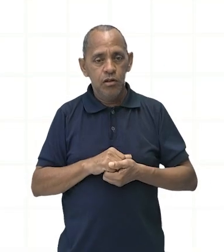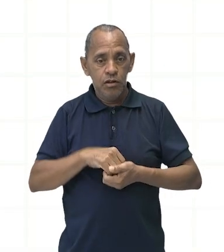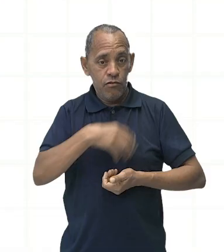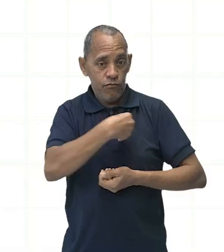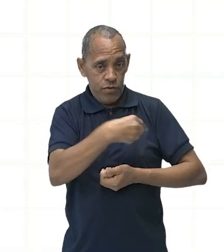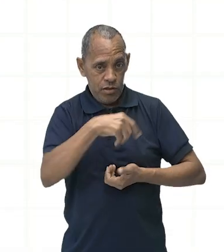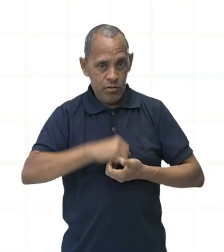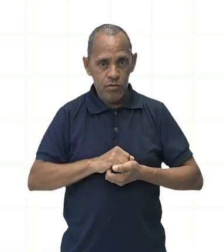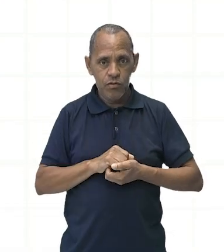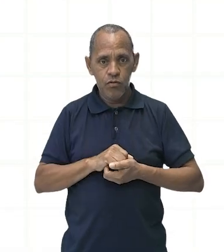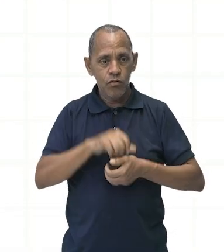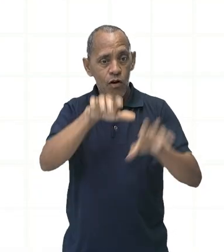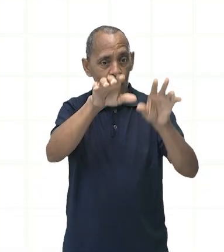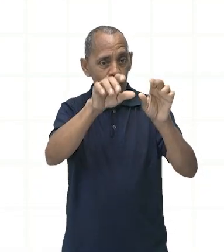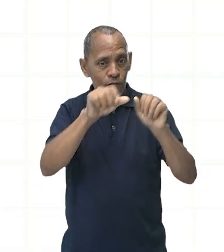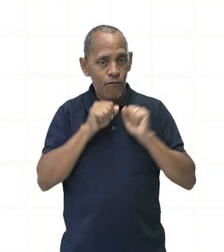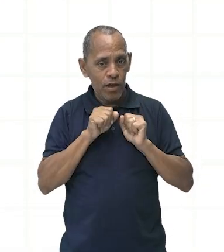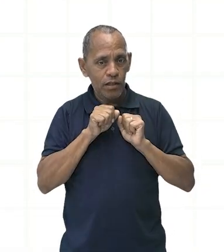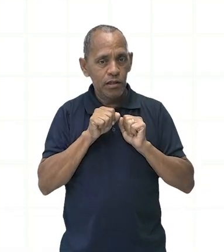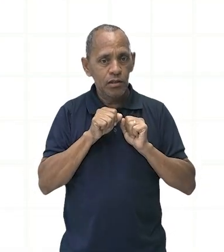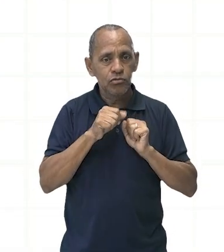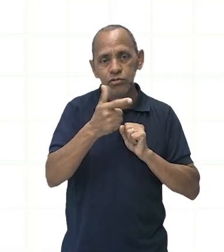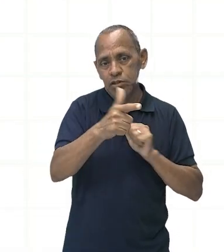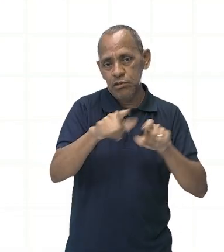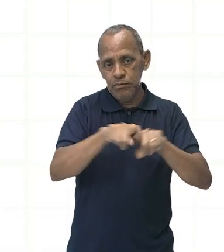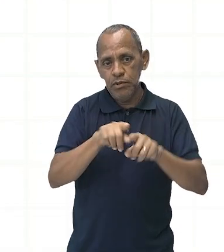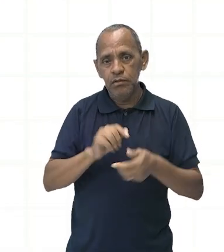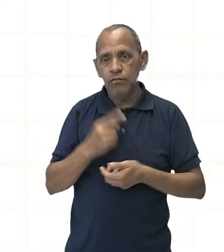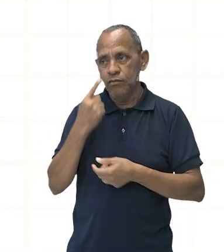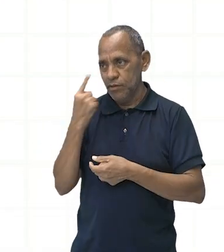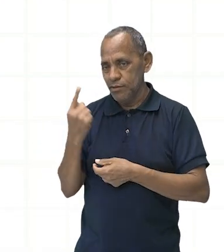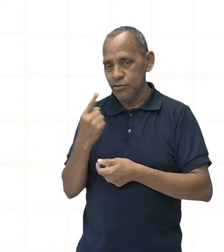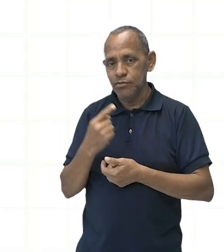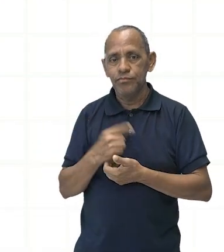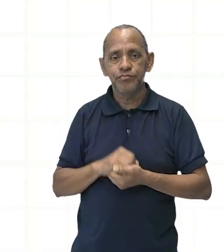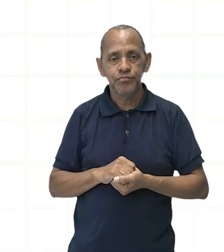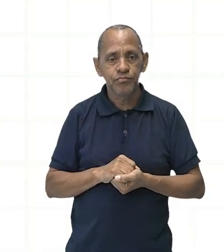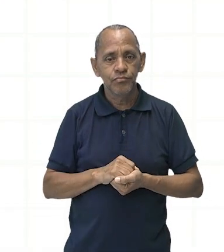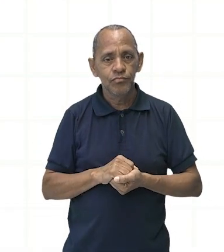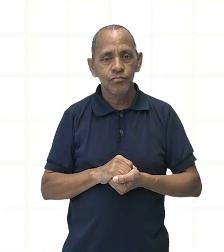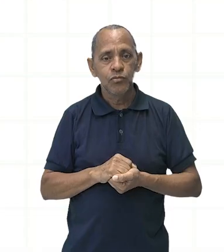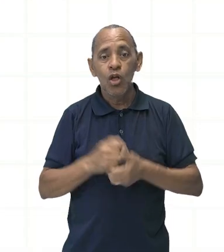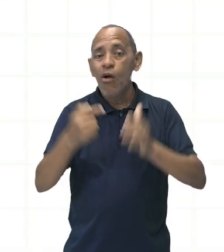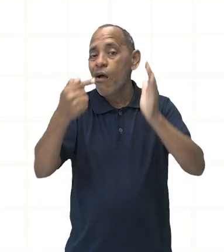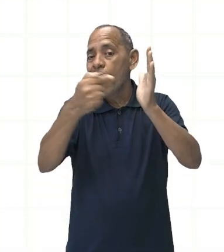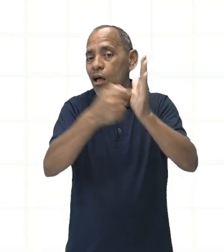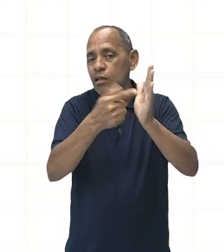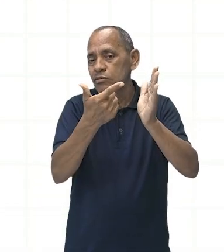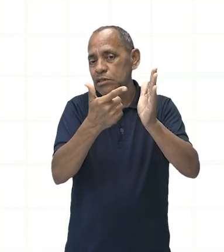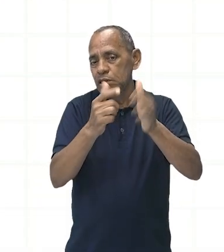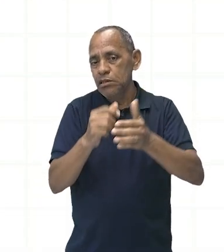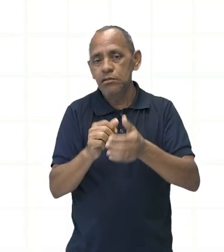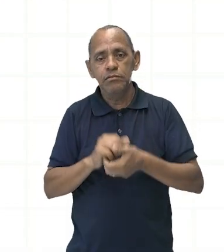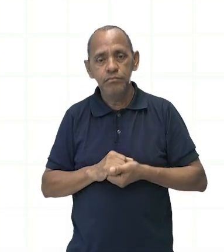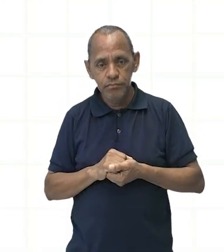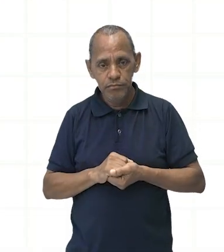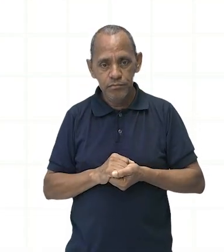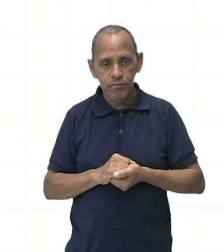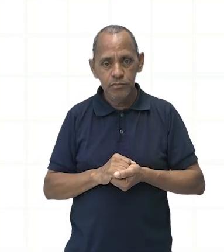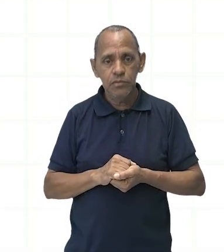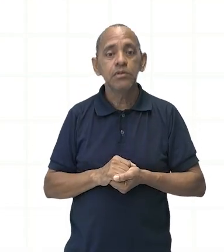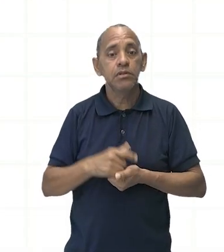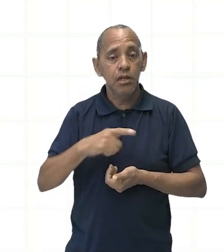filhos não afetados. Olha, os símbolos deles não estão preenchidos. Então, isso nos dá uma informação de que eles